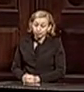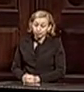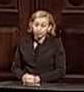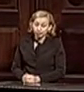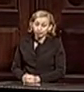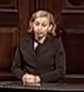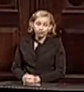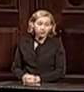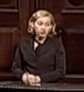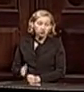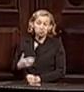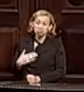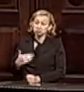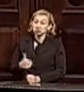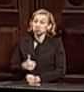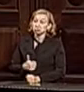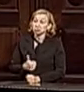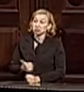nesse meu primeiro mandato,